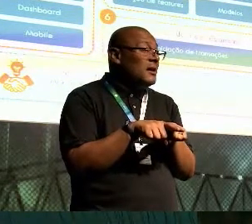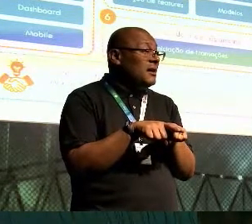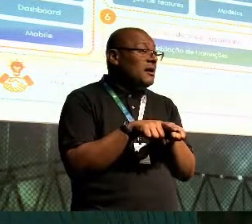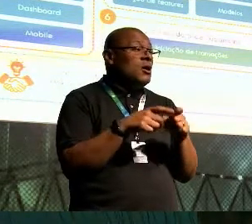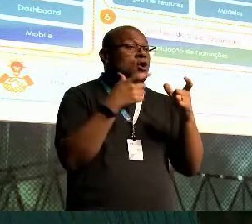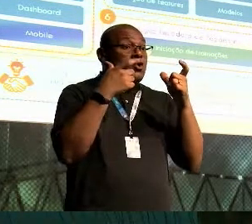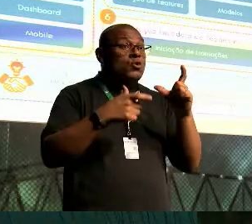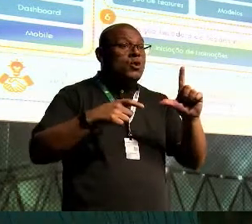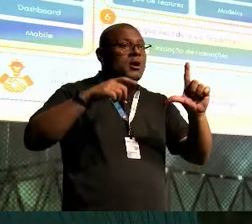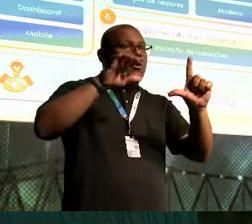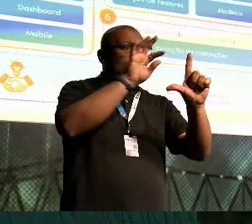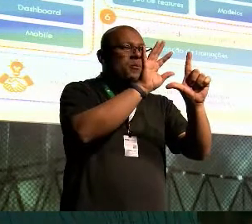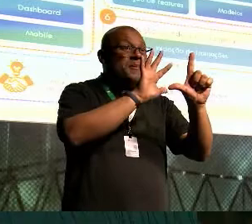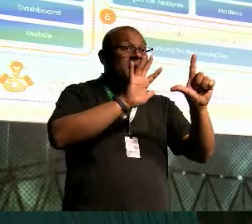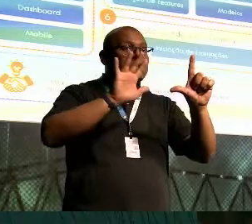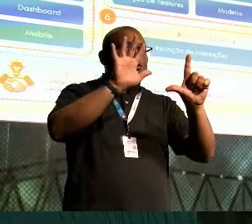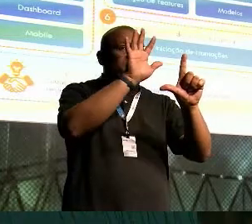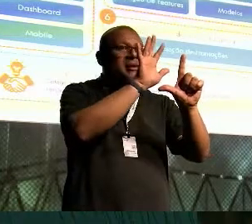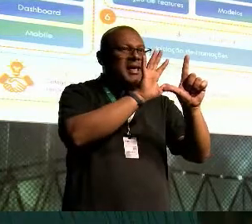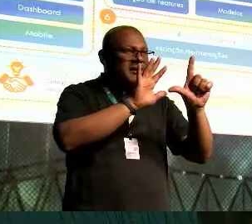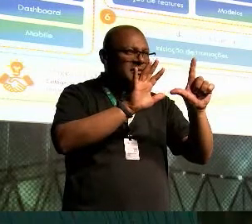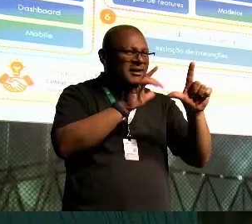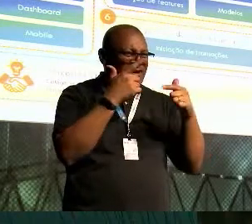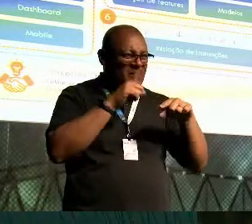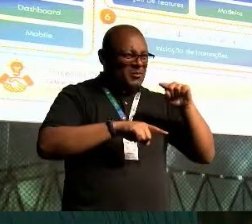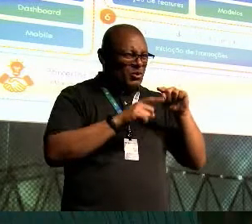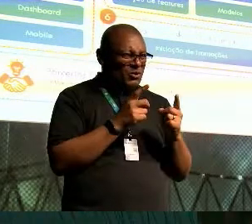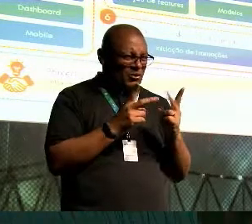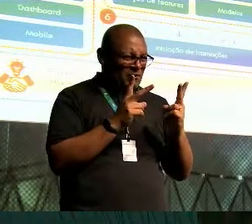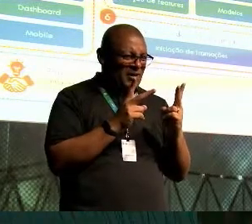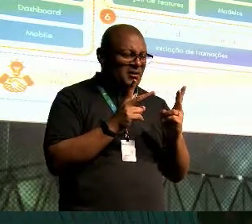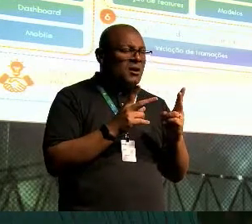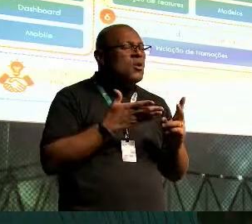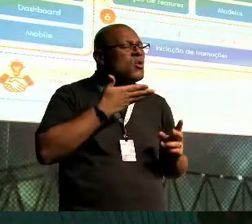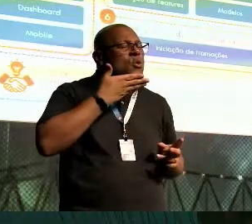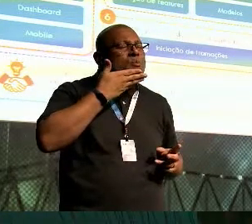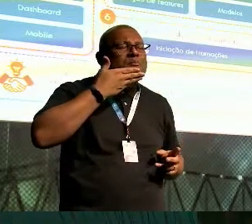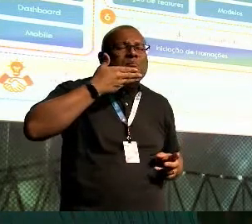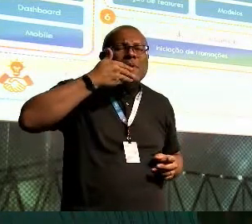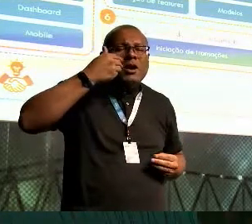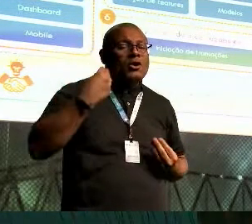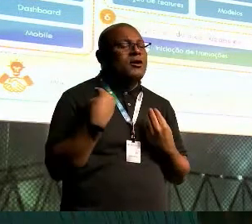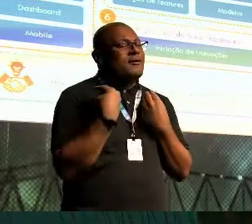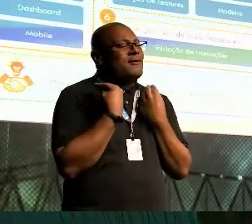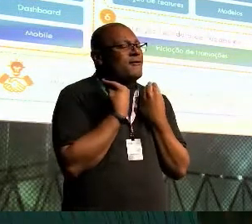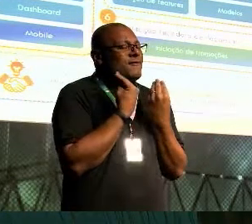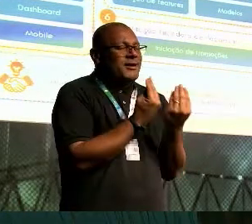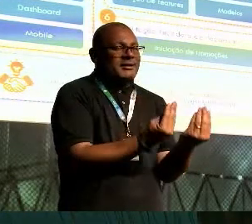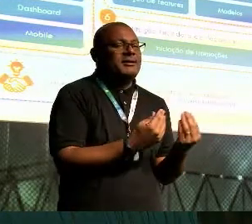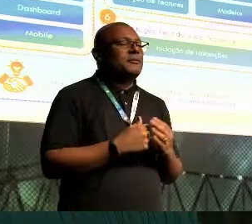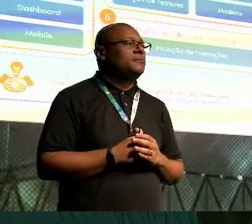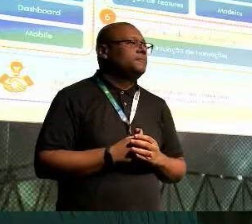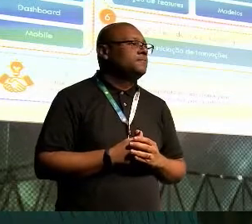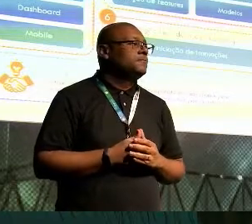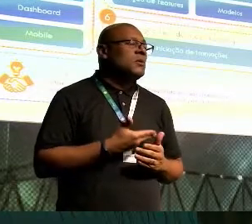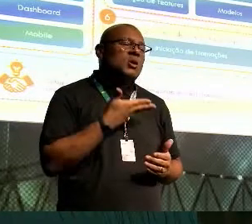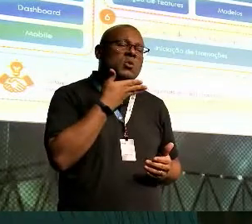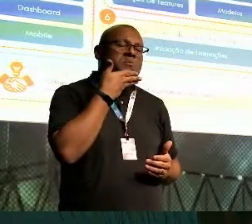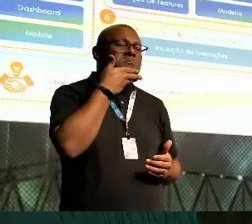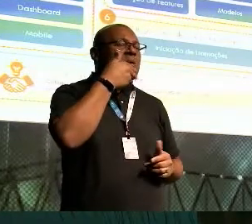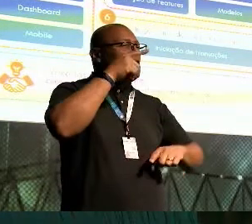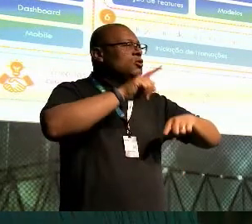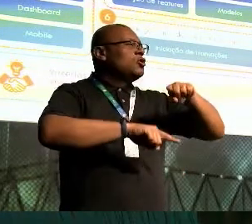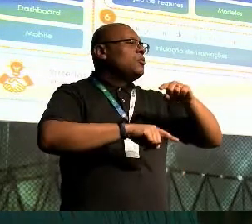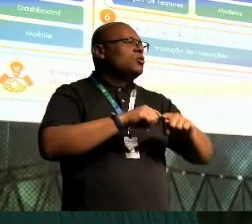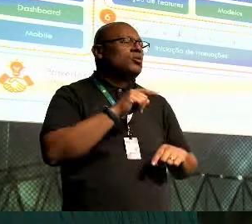marketplaces para o usuário. No fim, o usuário tem que receber o melhor de cada produto. É isso que o Open Finance se propõe. Tá? O melhor de cada